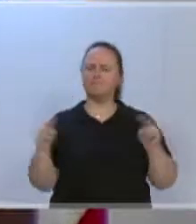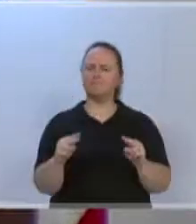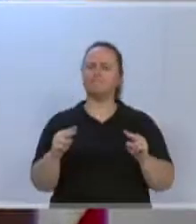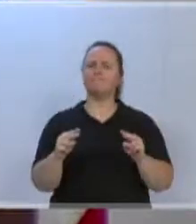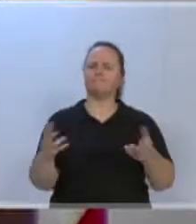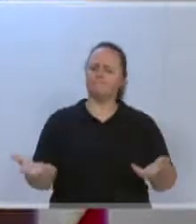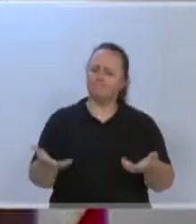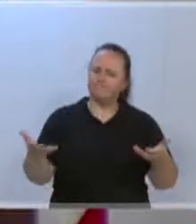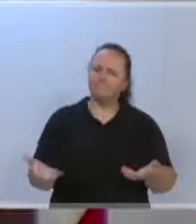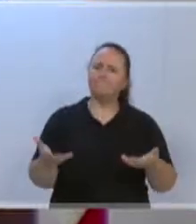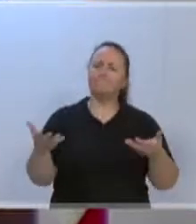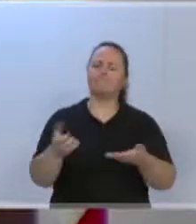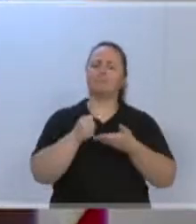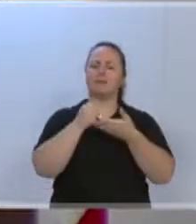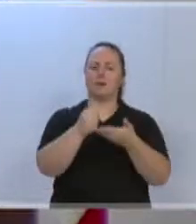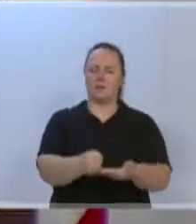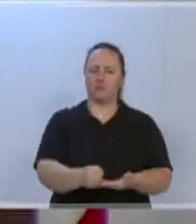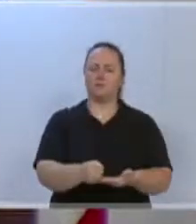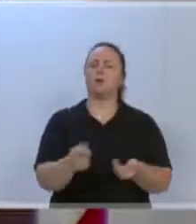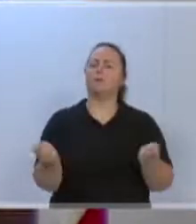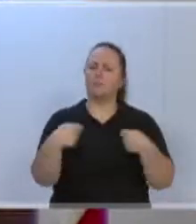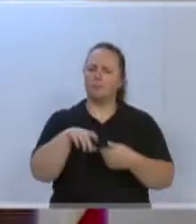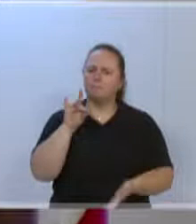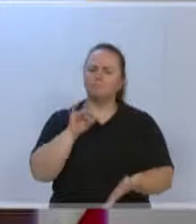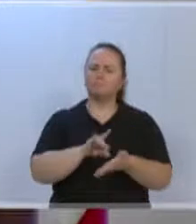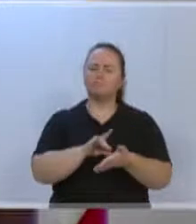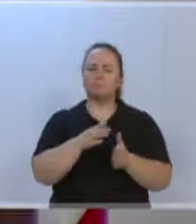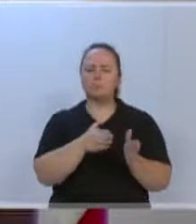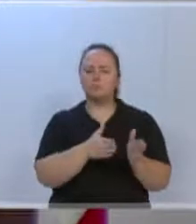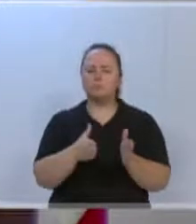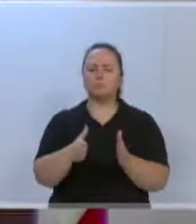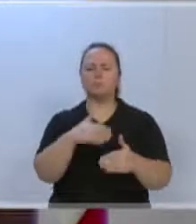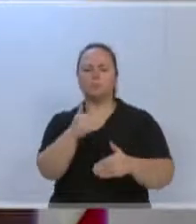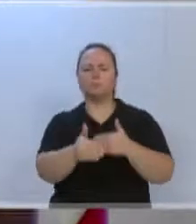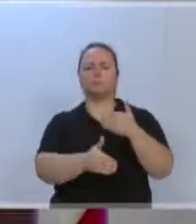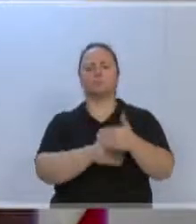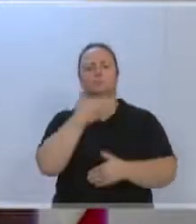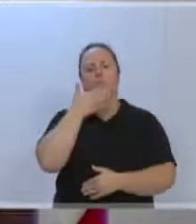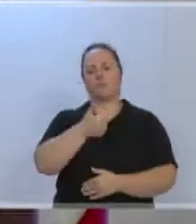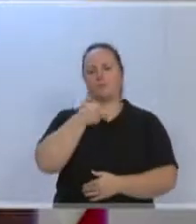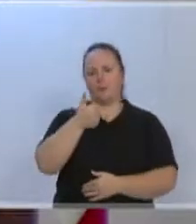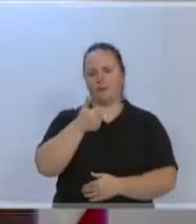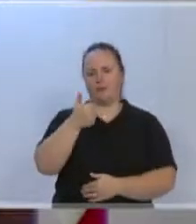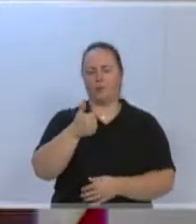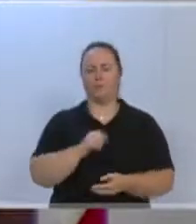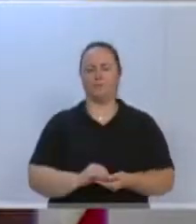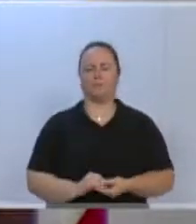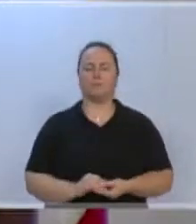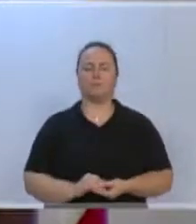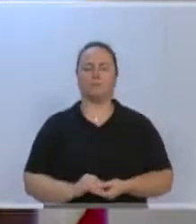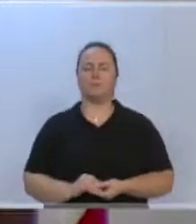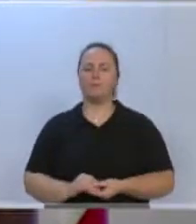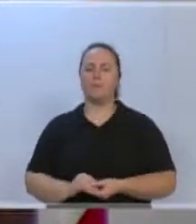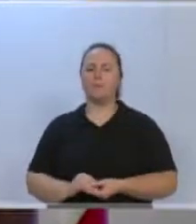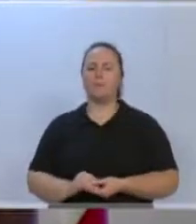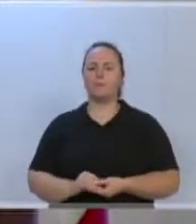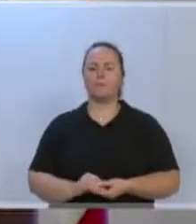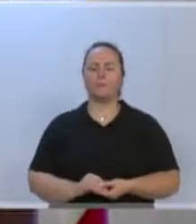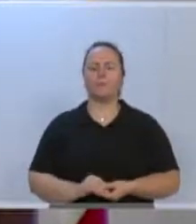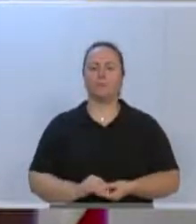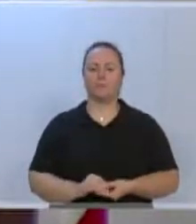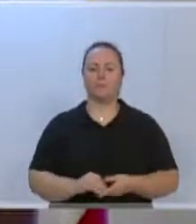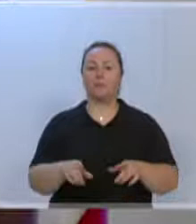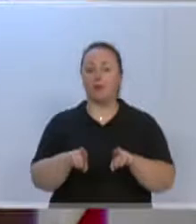estímulo eo nosso auxílio para que possa é transcorrer da melhor forma possível ainda nessa linha eu também acho que embora